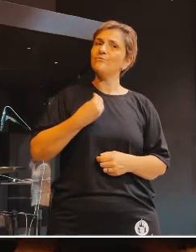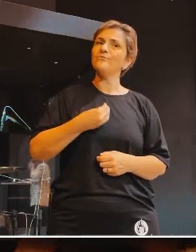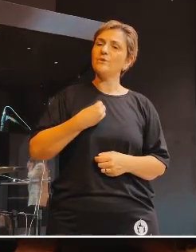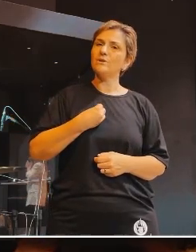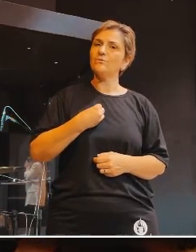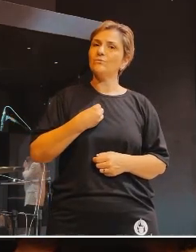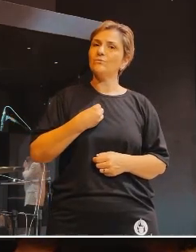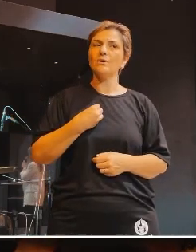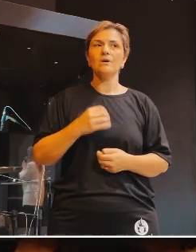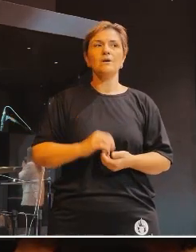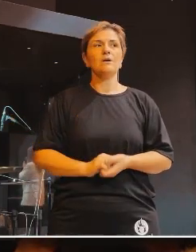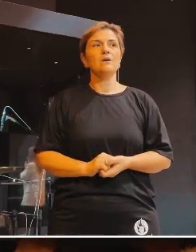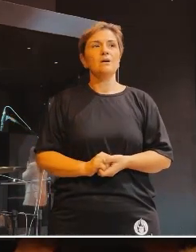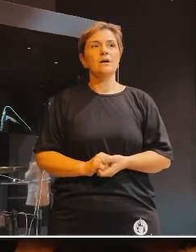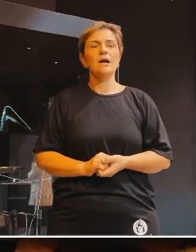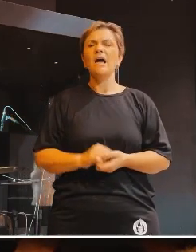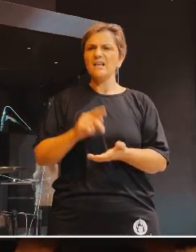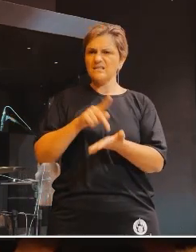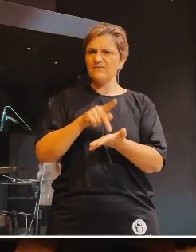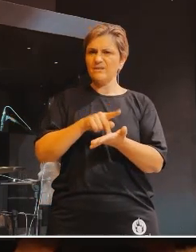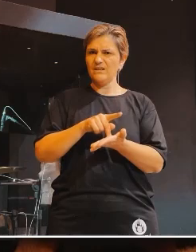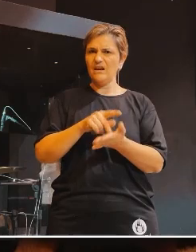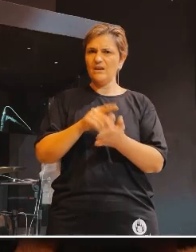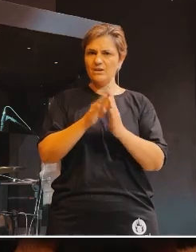essa expressão, essa verdade?